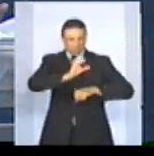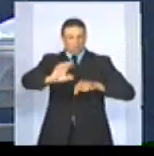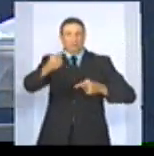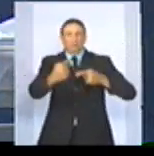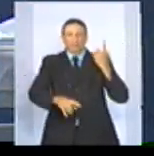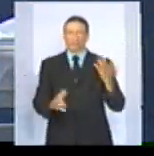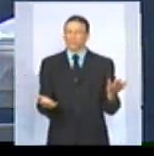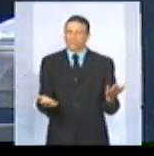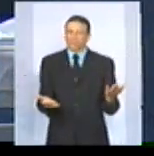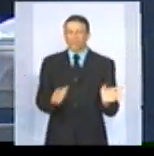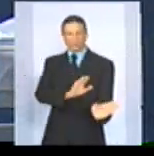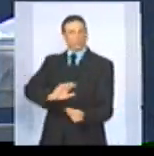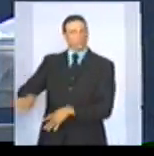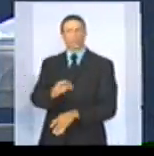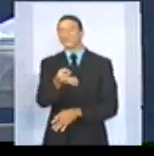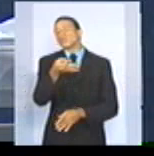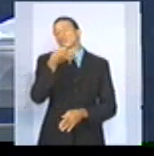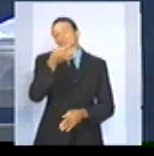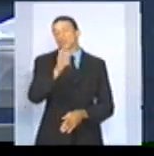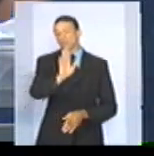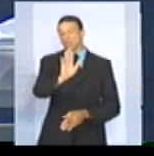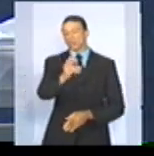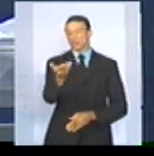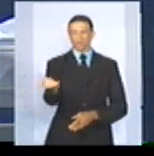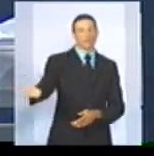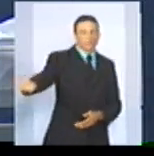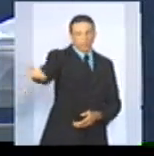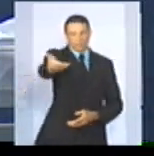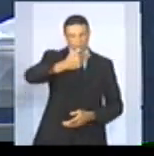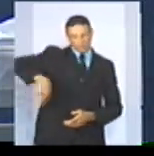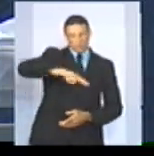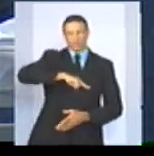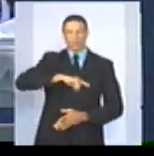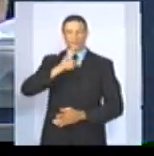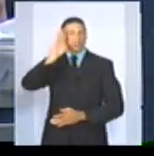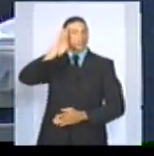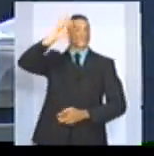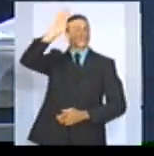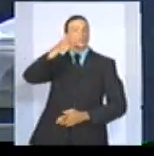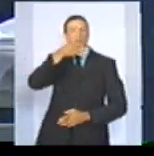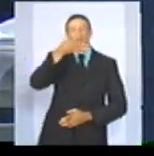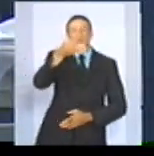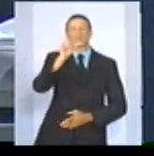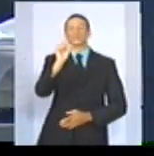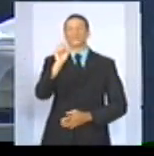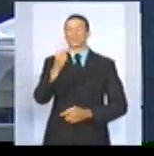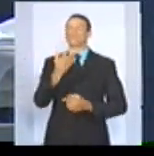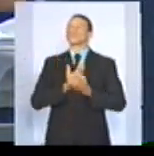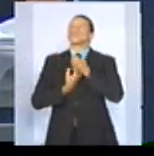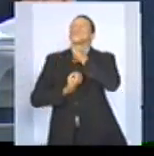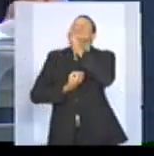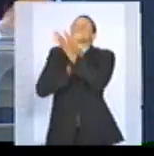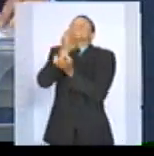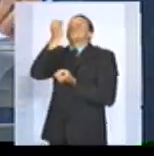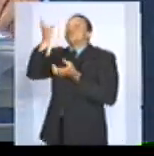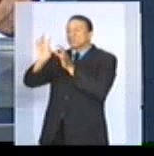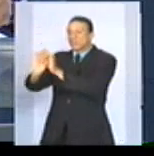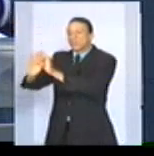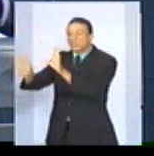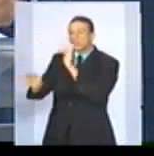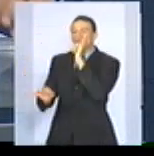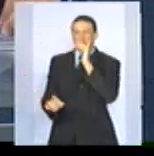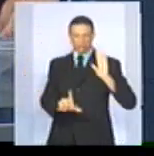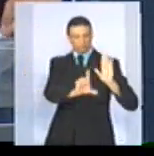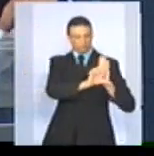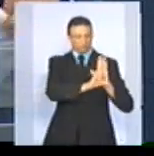vejamos um dos pontos todos nós destacamos aqui é a questão da liberdade de expressão você vai na lei